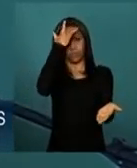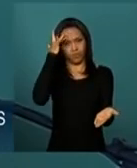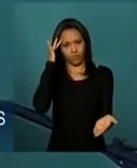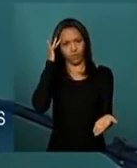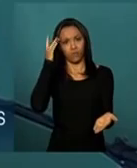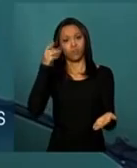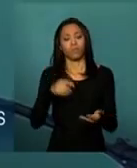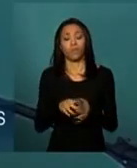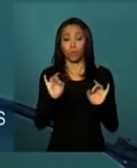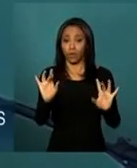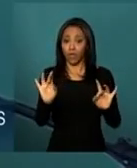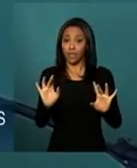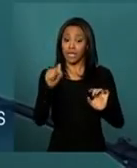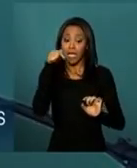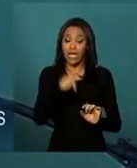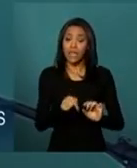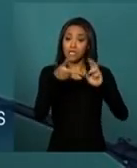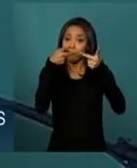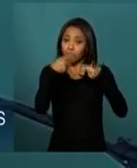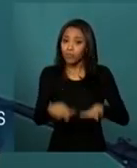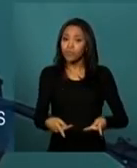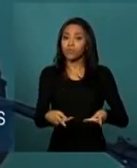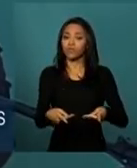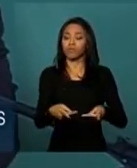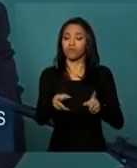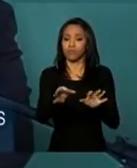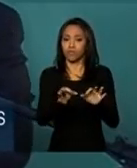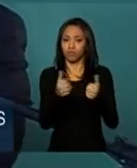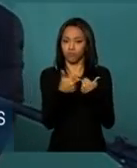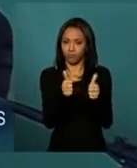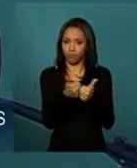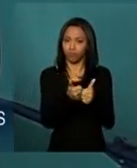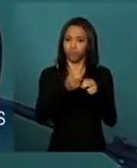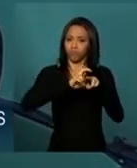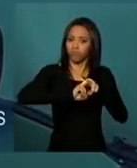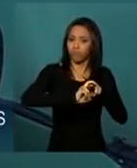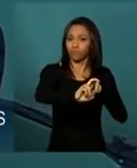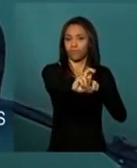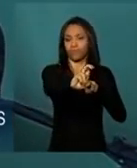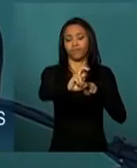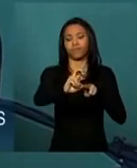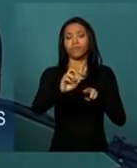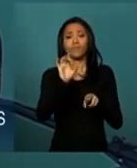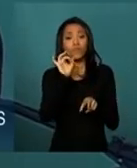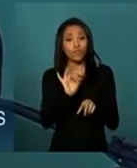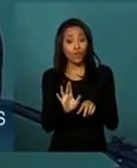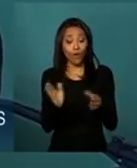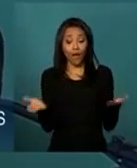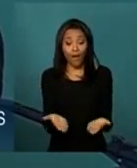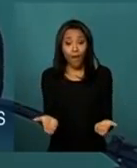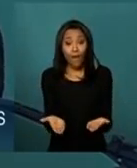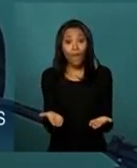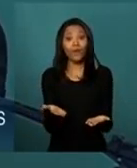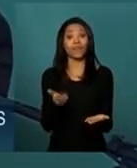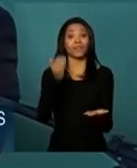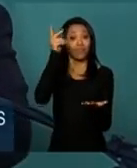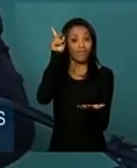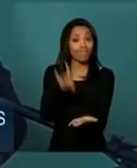Infelizmente, esse plano diretor de transporte coletivo e transporte urbano somente agora começa a sair do